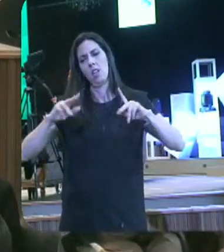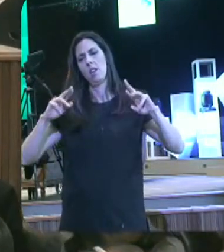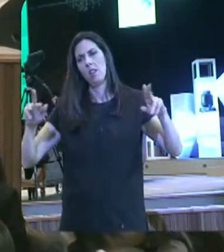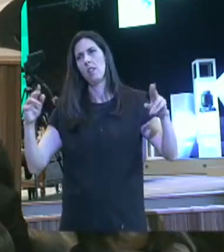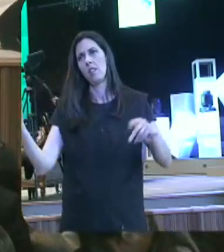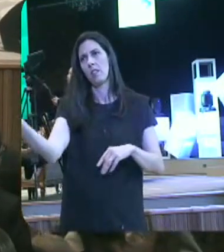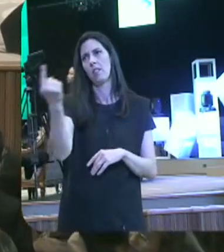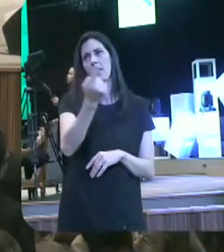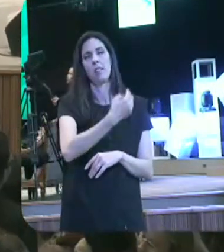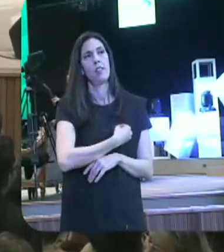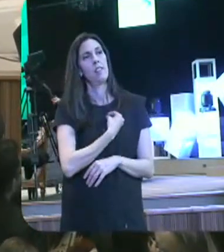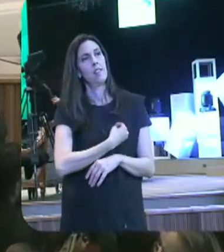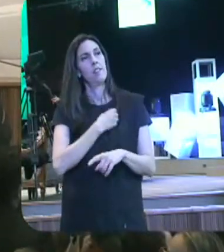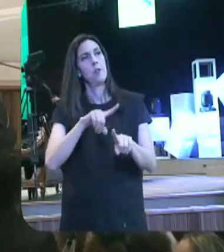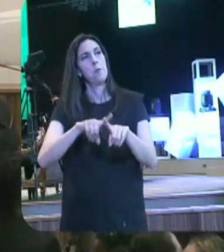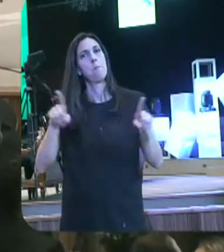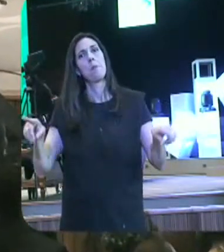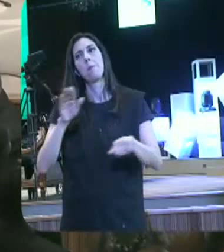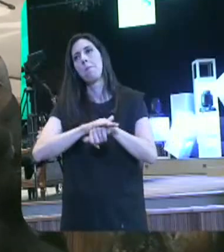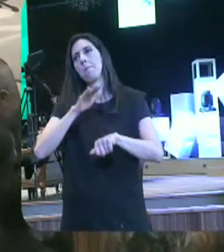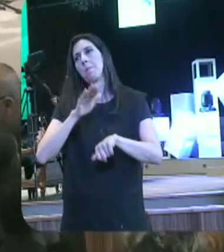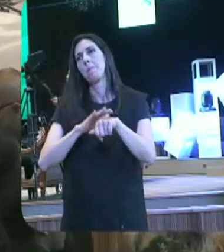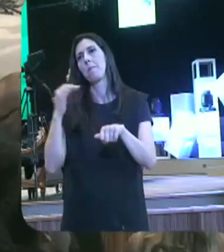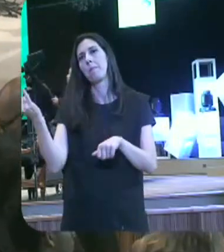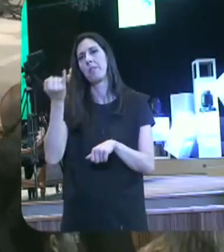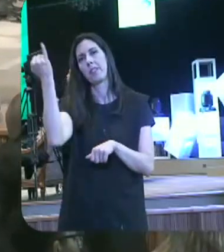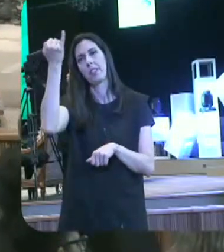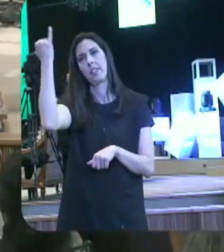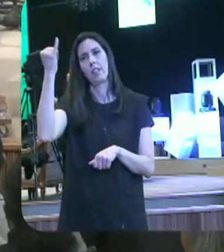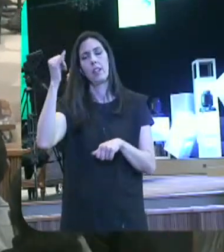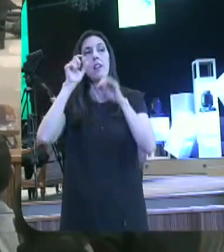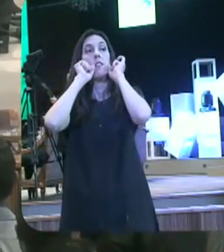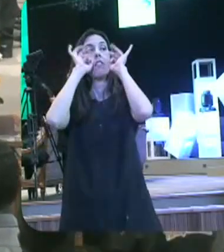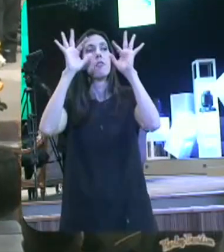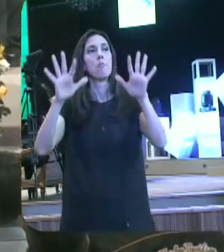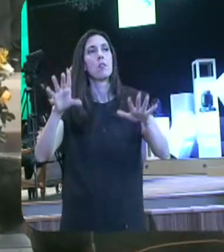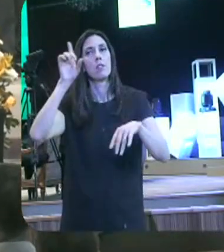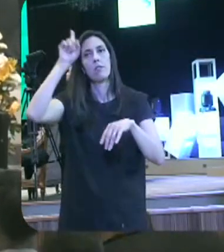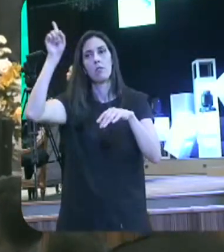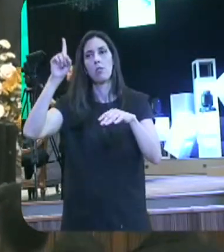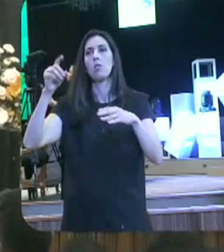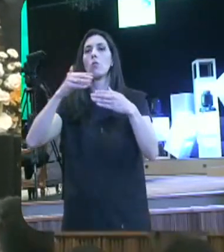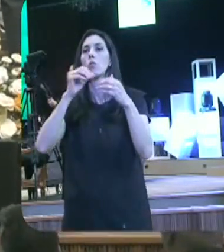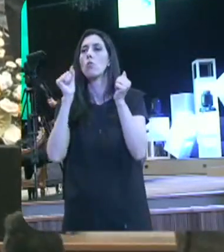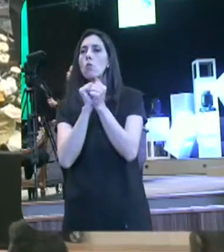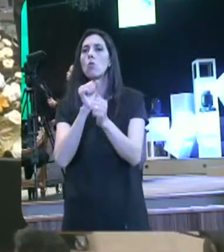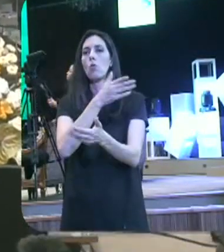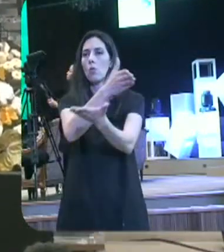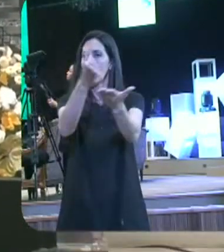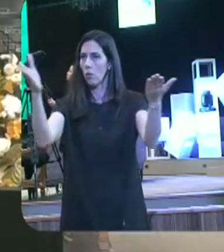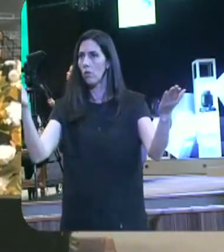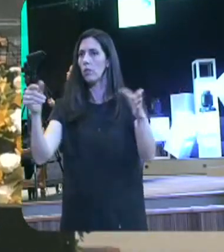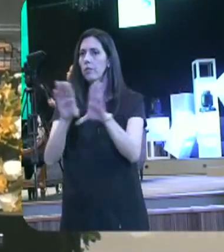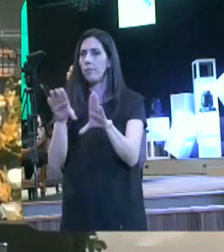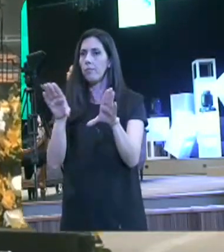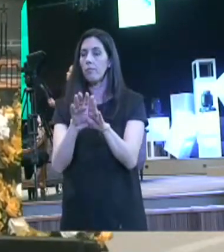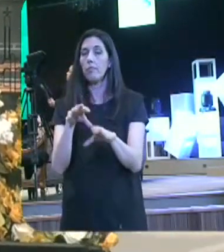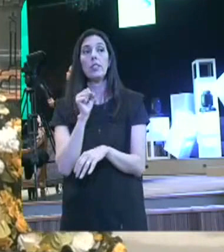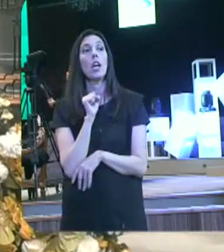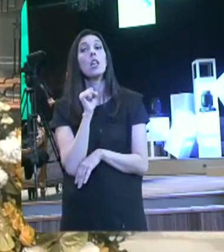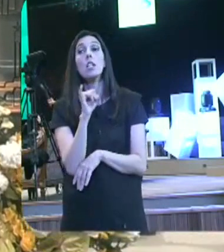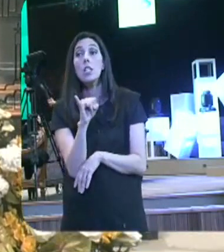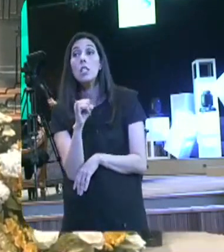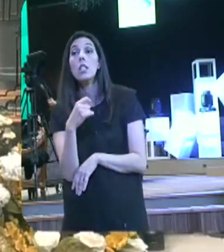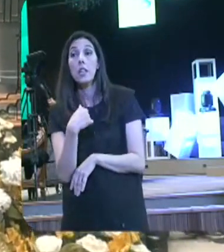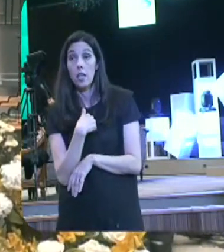de cada um, mas que a bênção do Senhor te acompanhe lá na sua casa. E se eu pudesse dar uma dica